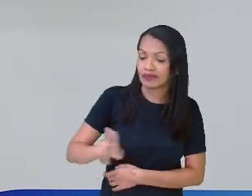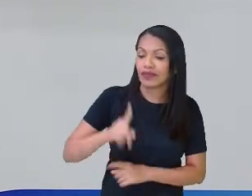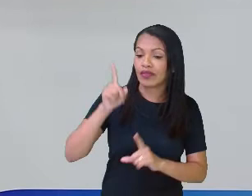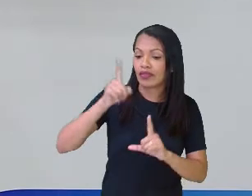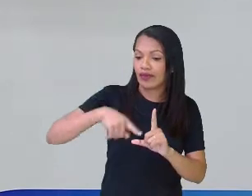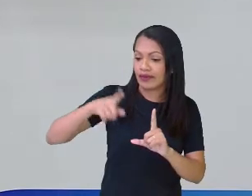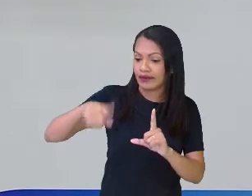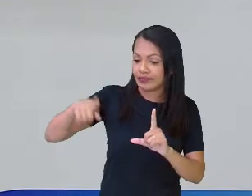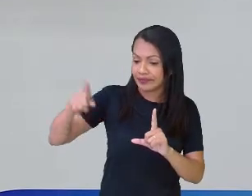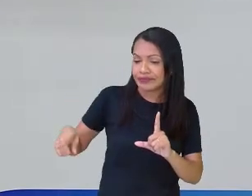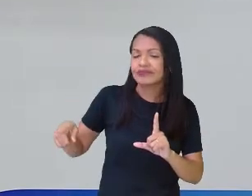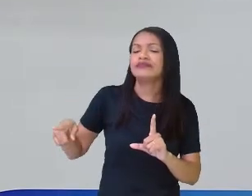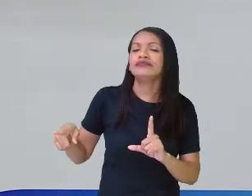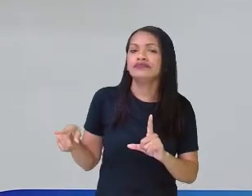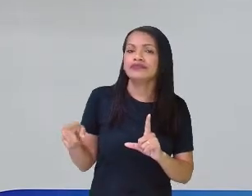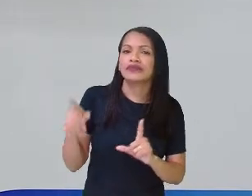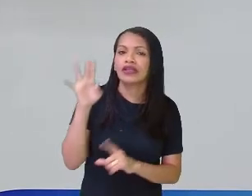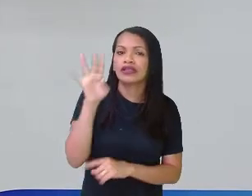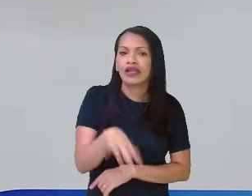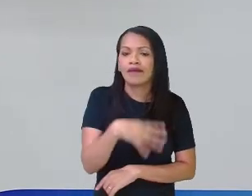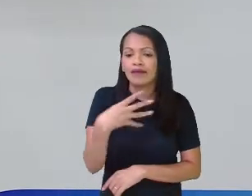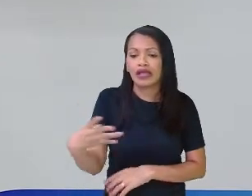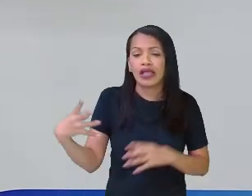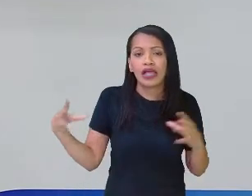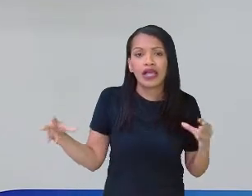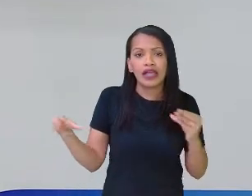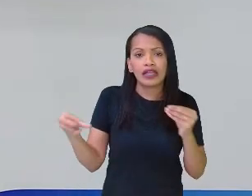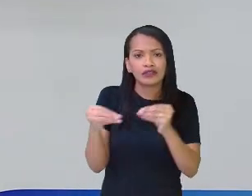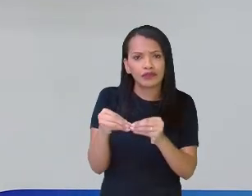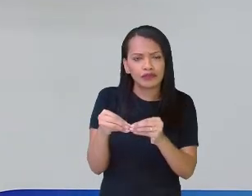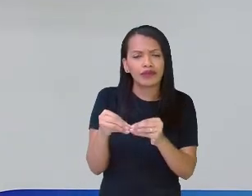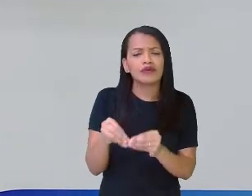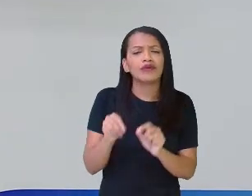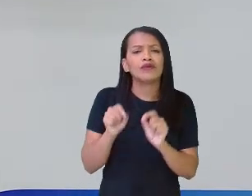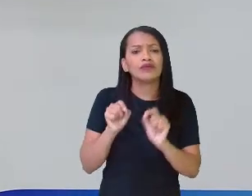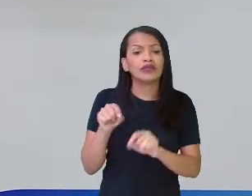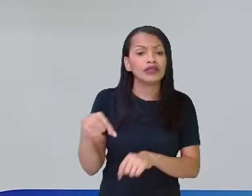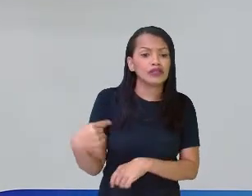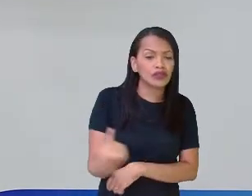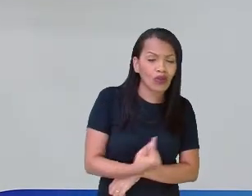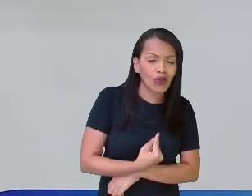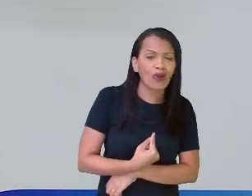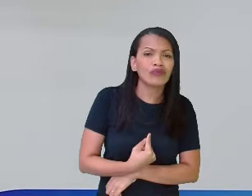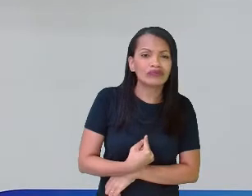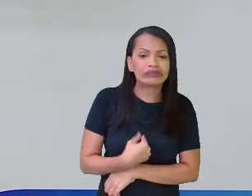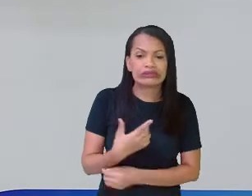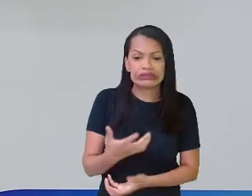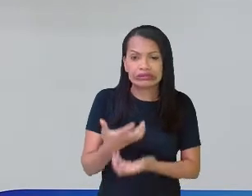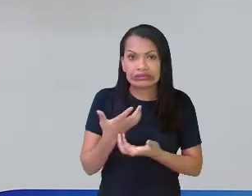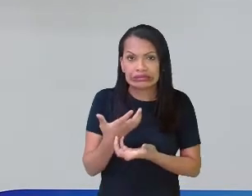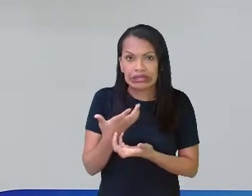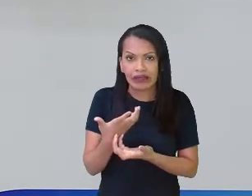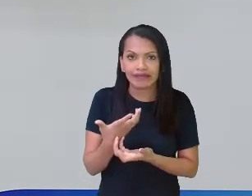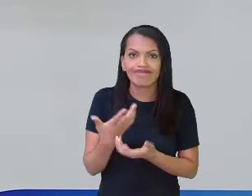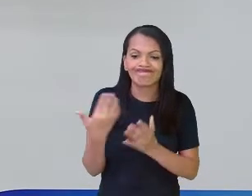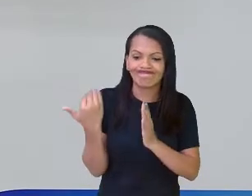para resumir o que a gente pretende representar. E eu vou mostrar a vocês